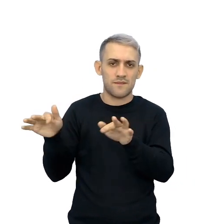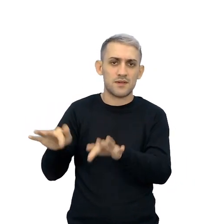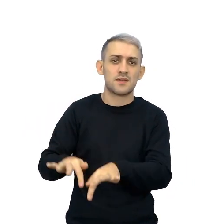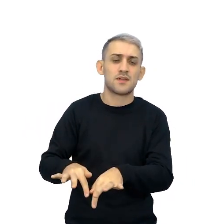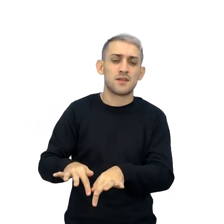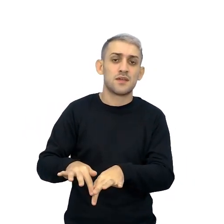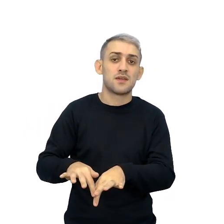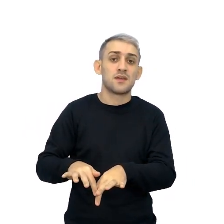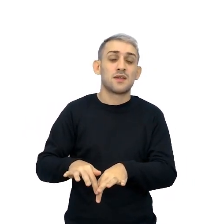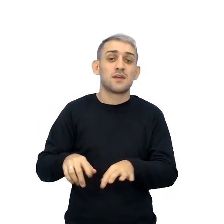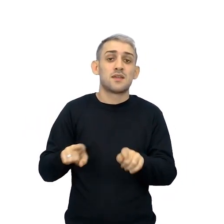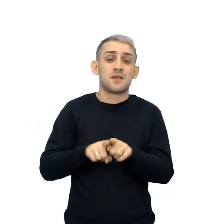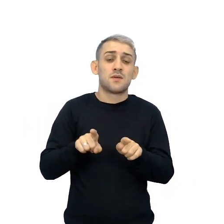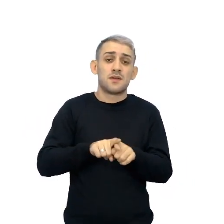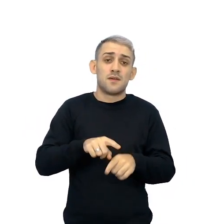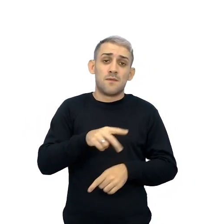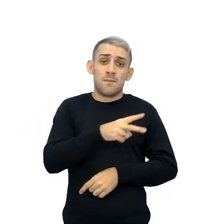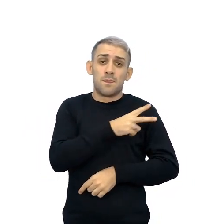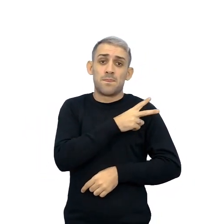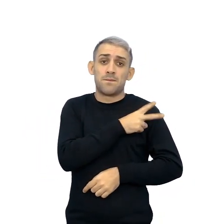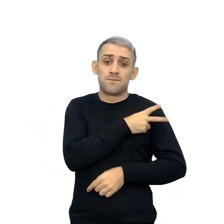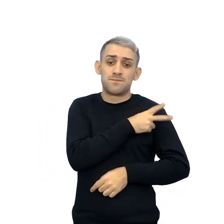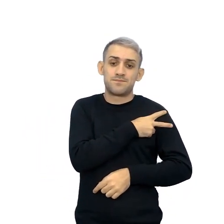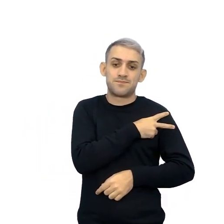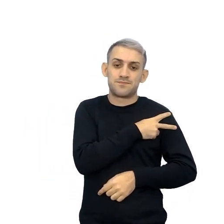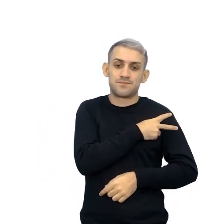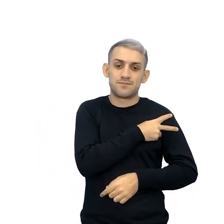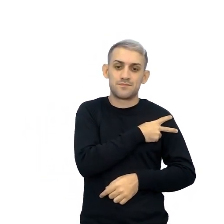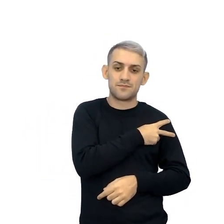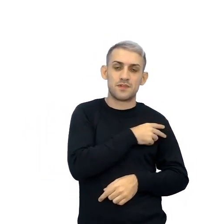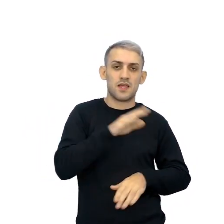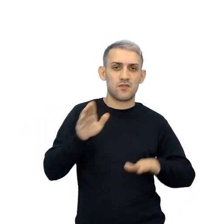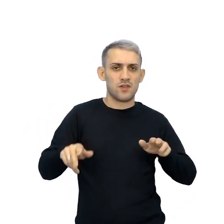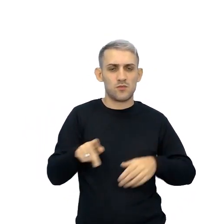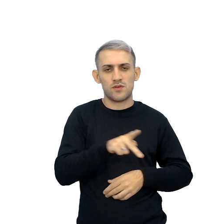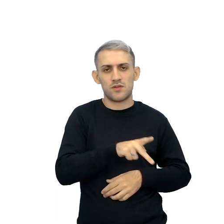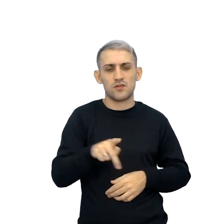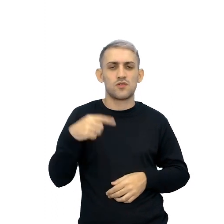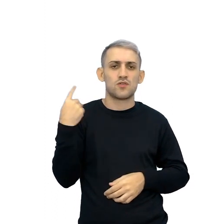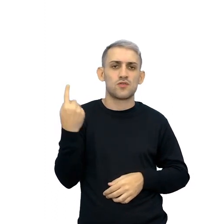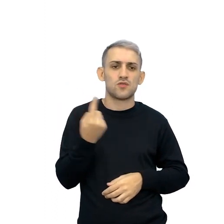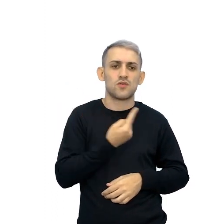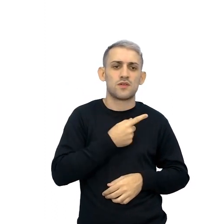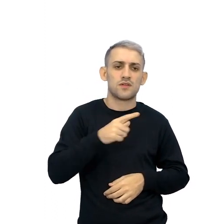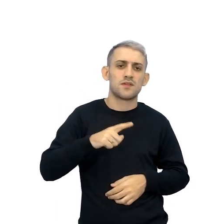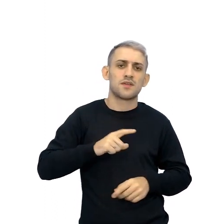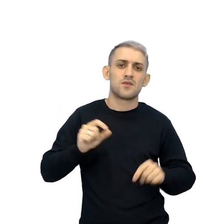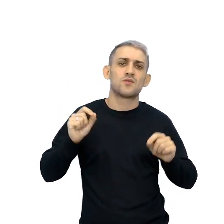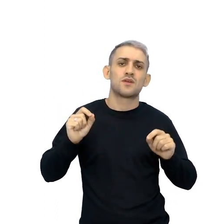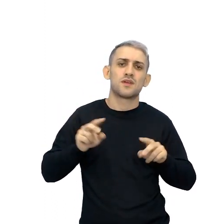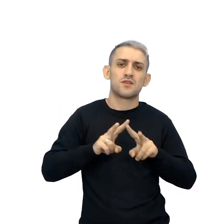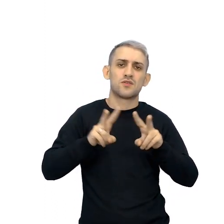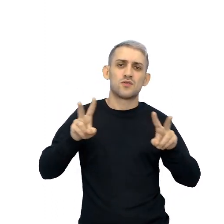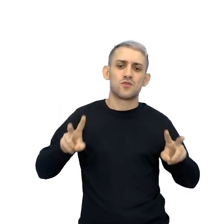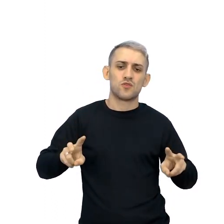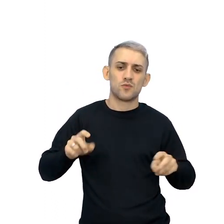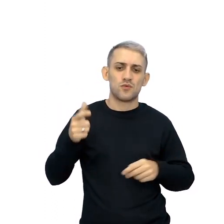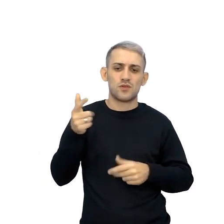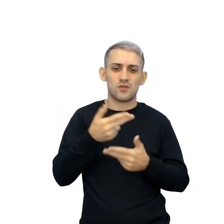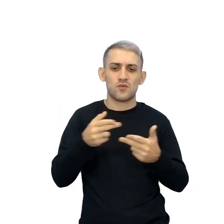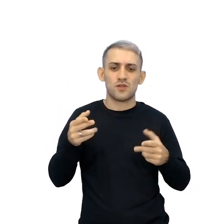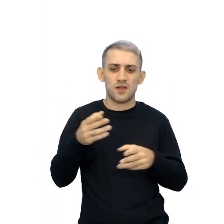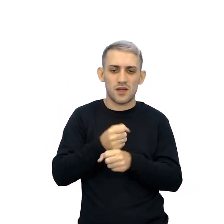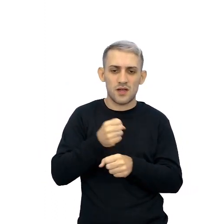e onde na segunda série, caros professores, nós vamos com uma habilidade lá do 8º ano que fala de